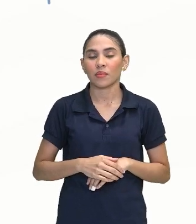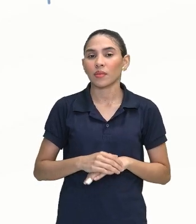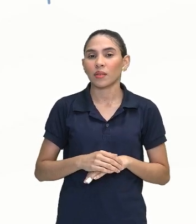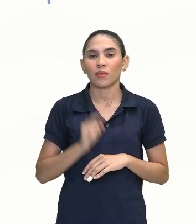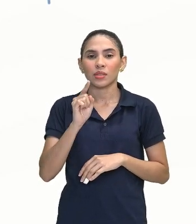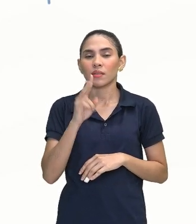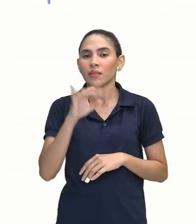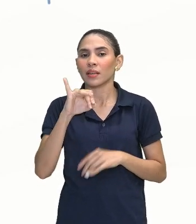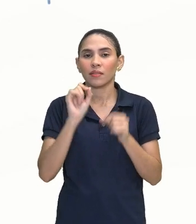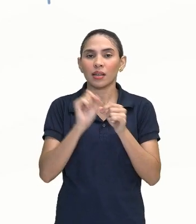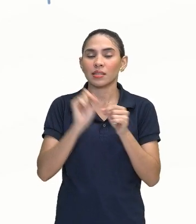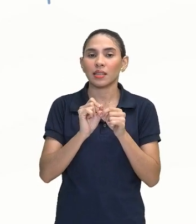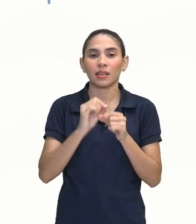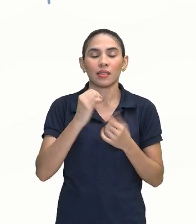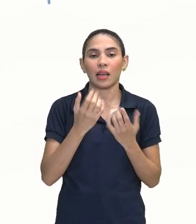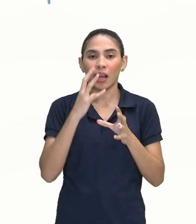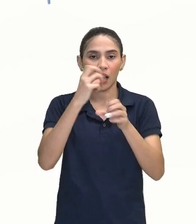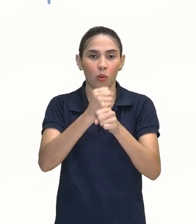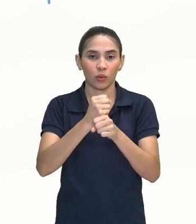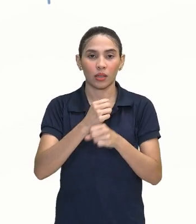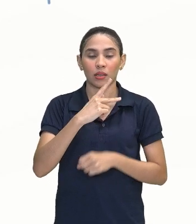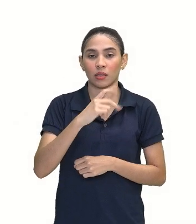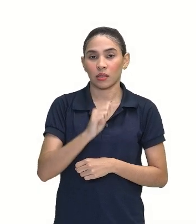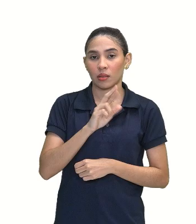para calcular o perímetro? Vamos lá, então.